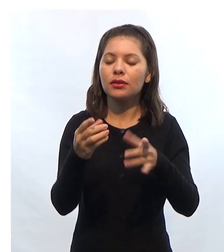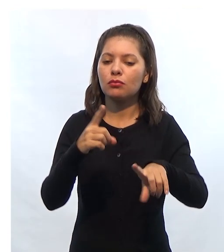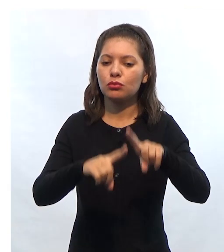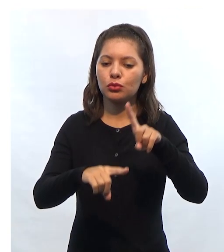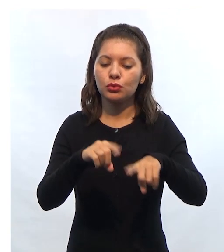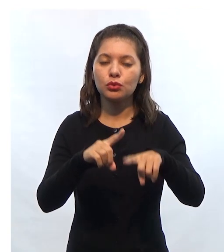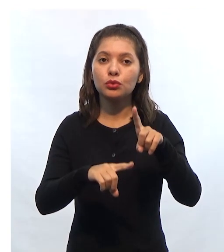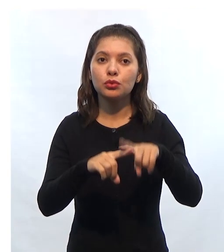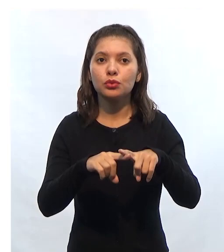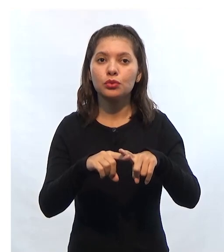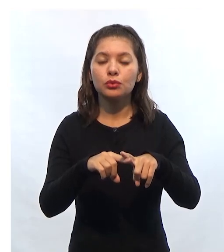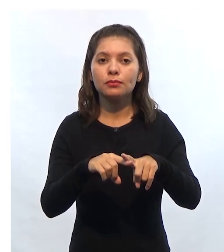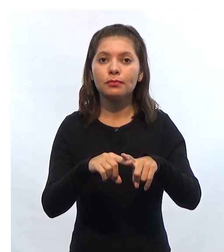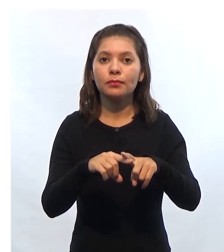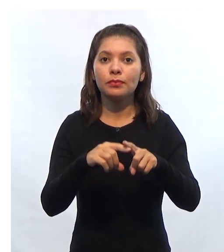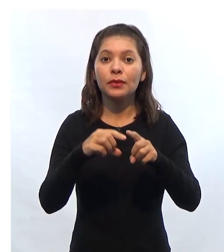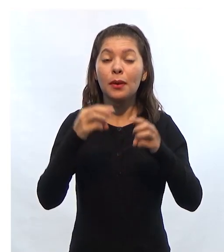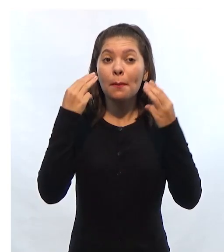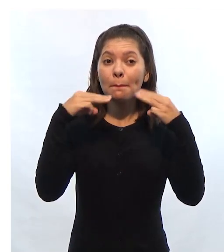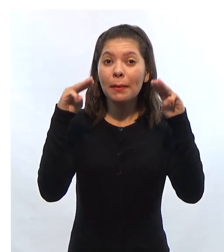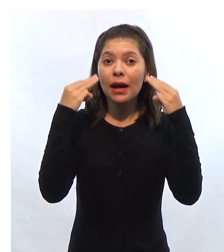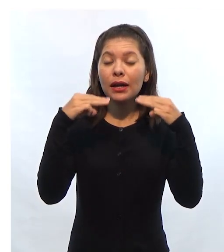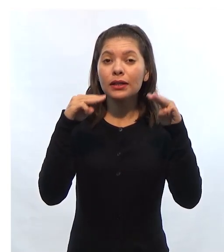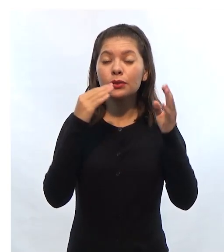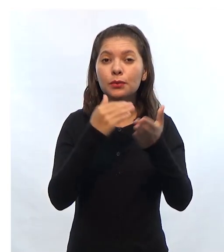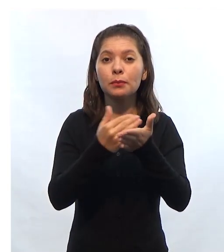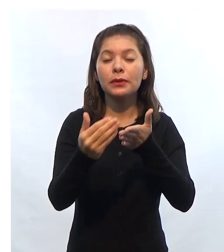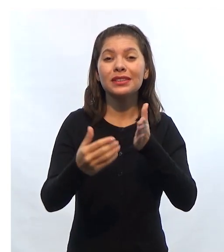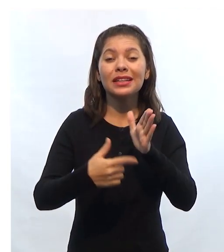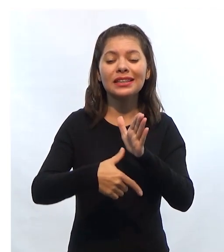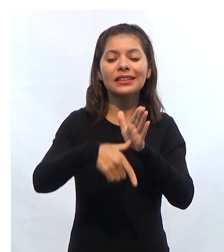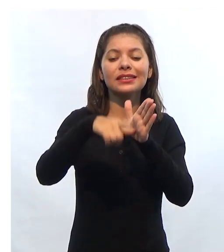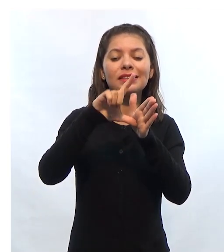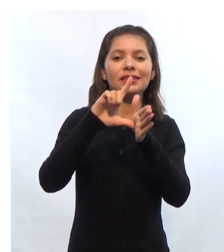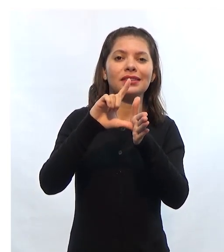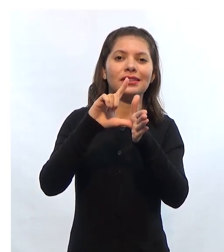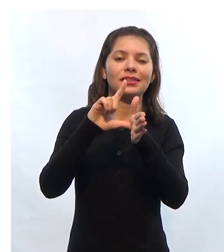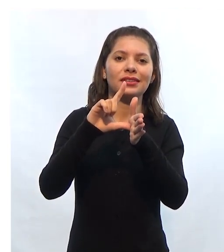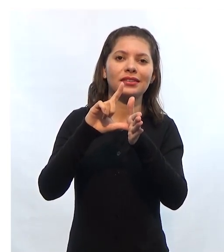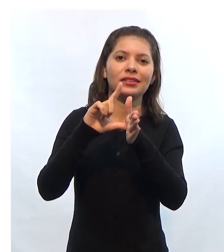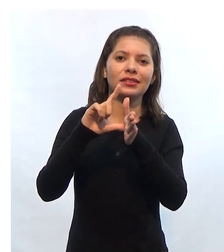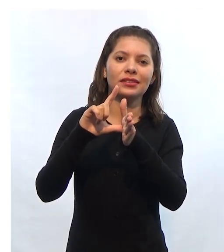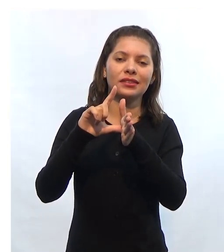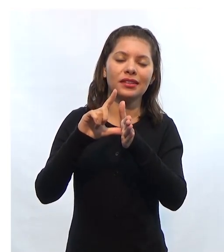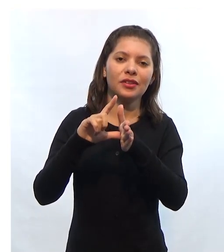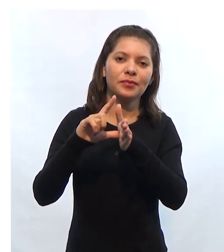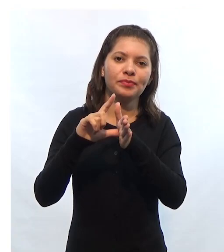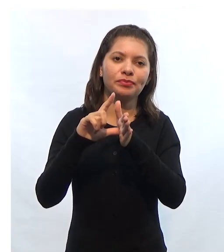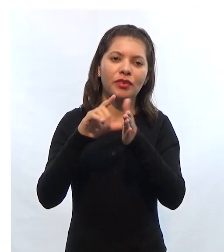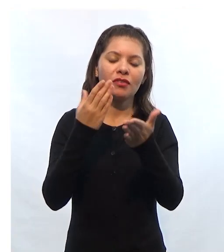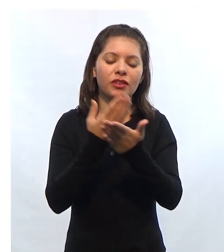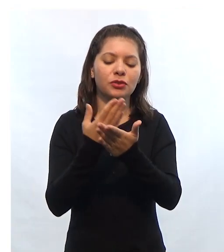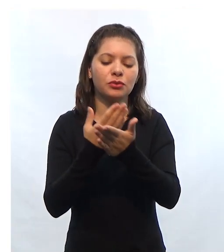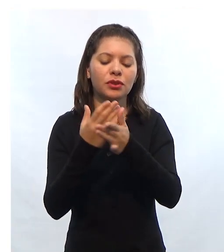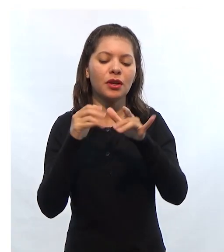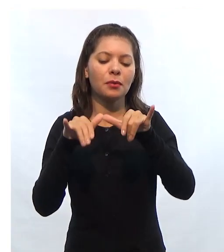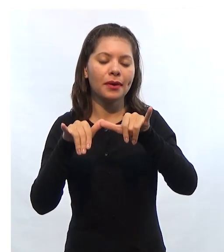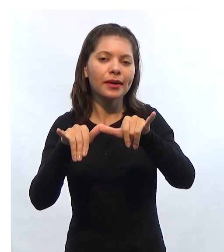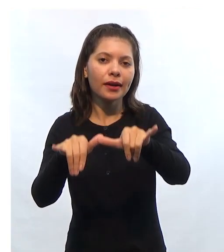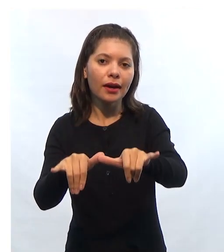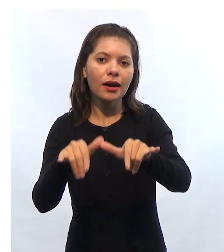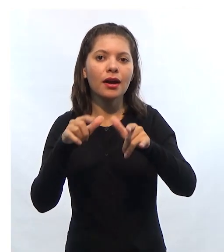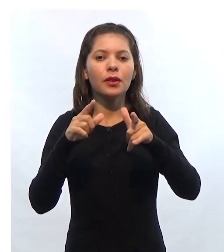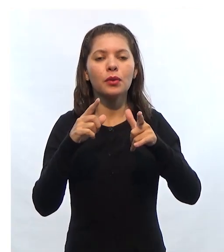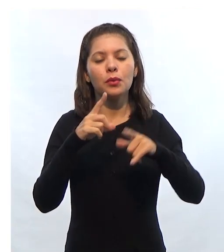já um produto, né? Mas o marketing, ele começa antes da existência do produto, porque ele vai estudar o mercado para saber se aquele